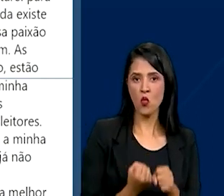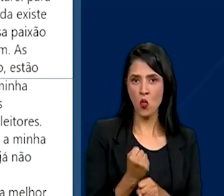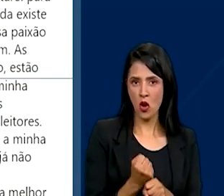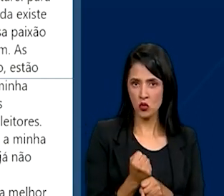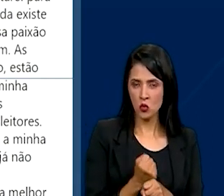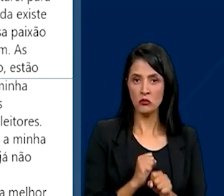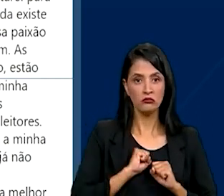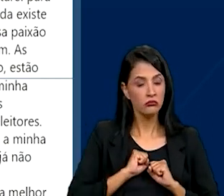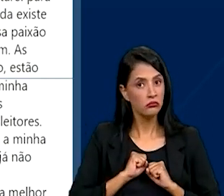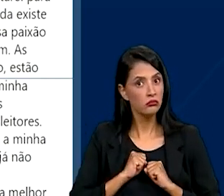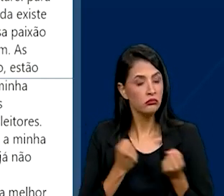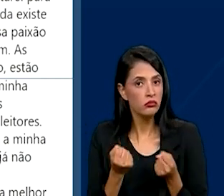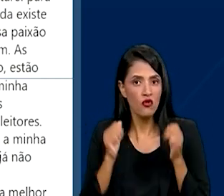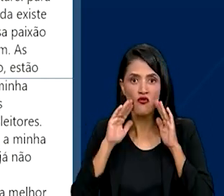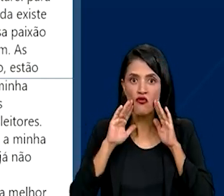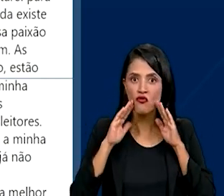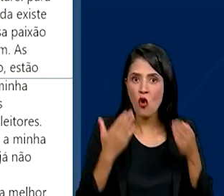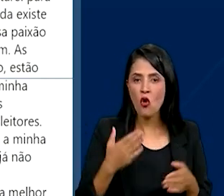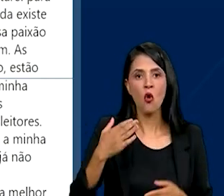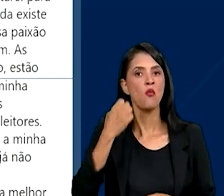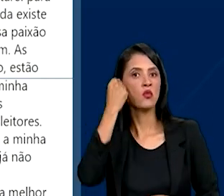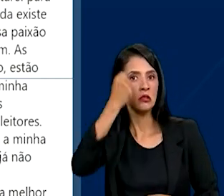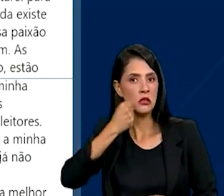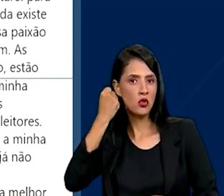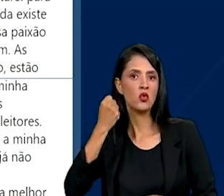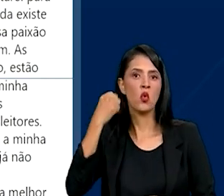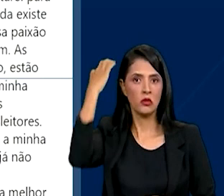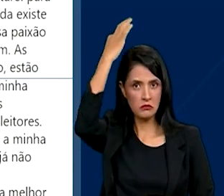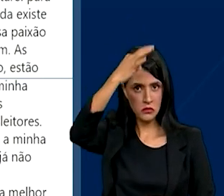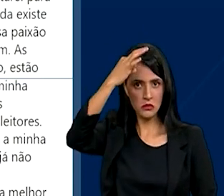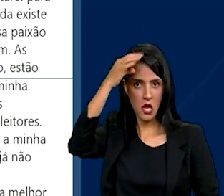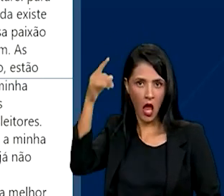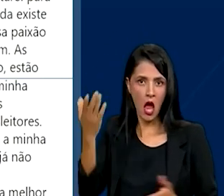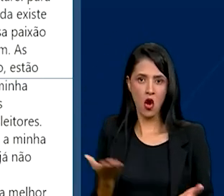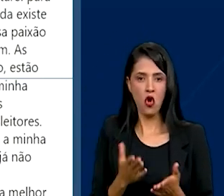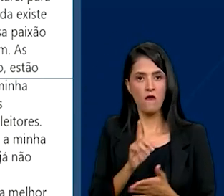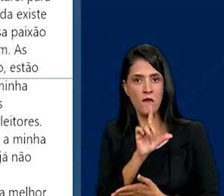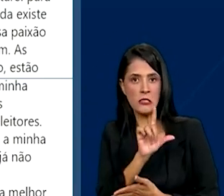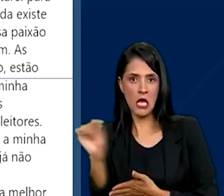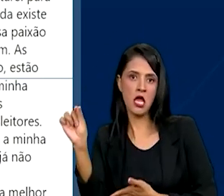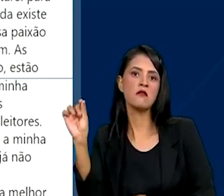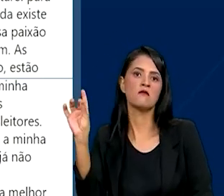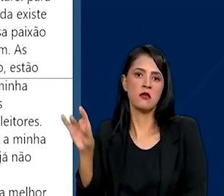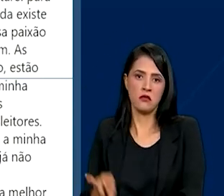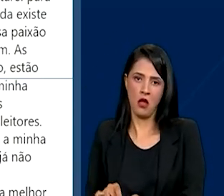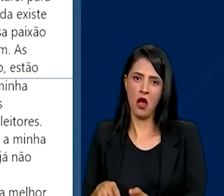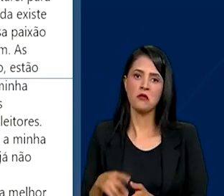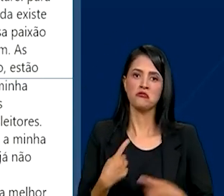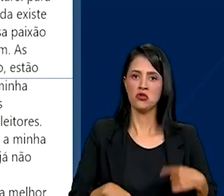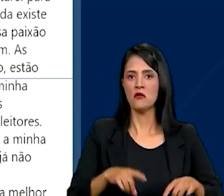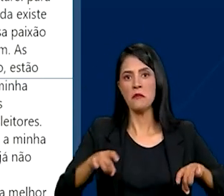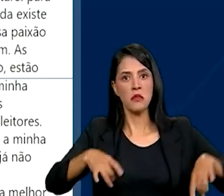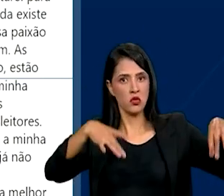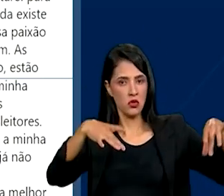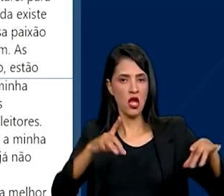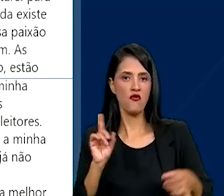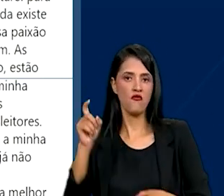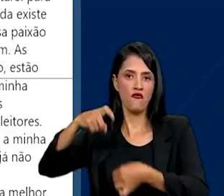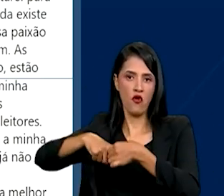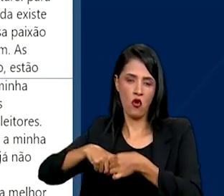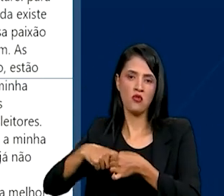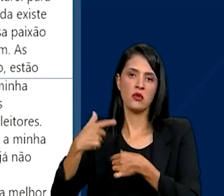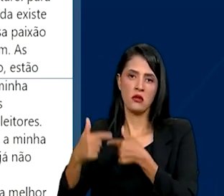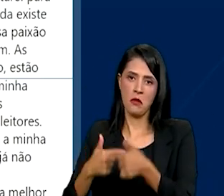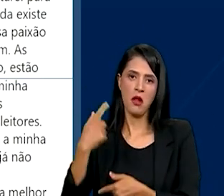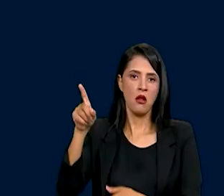de dedicação exclusiva como senador do Espírito Santo, vai sair definitivamente da política e voltar para a